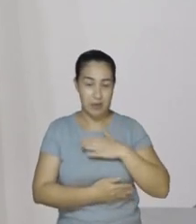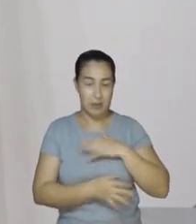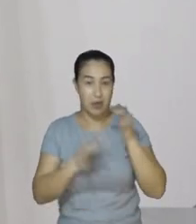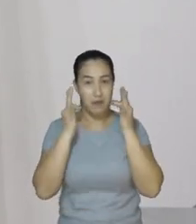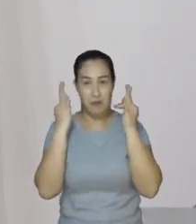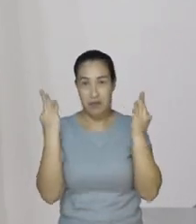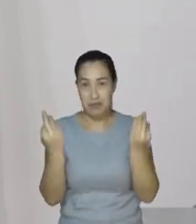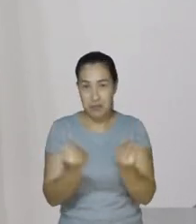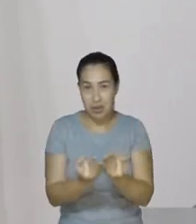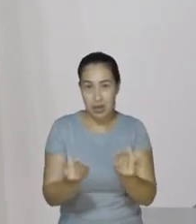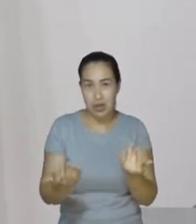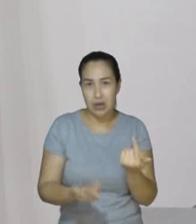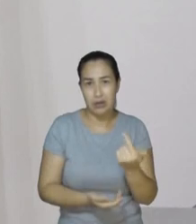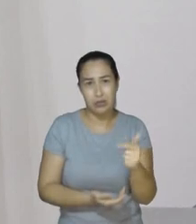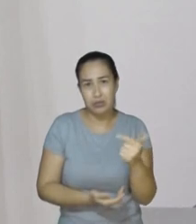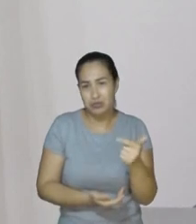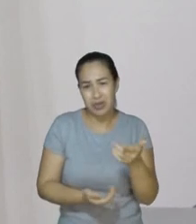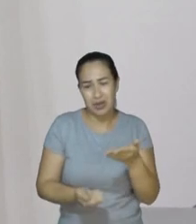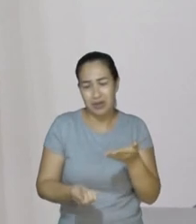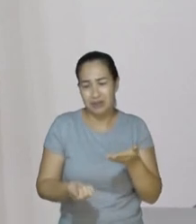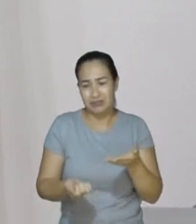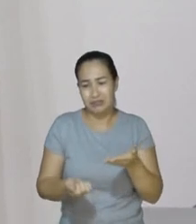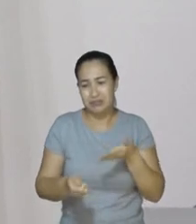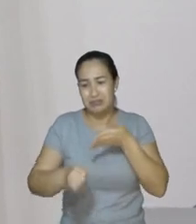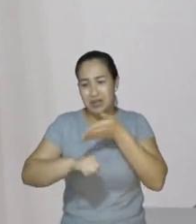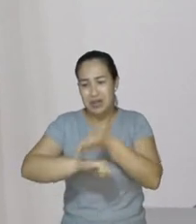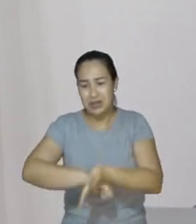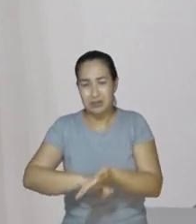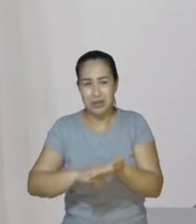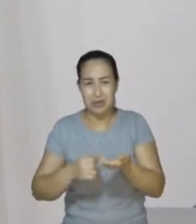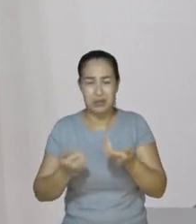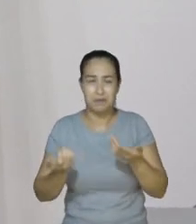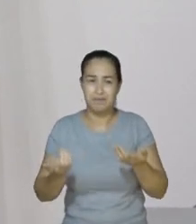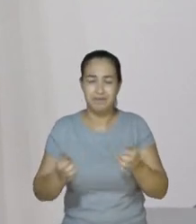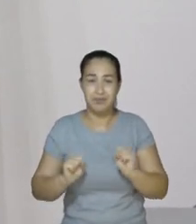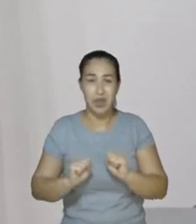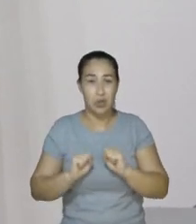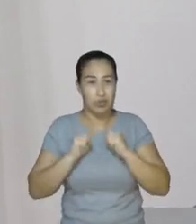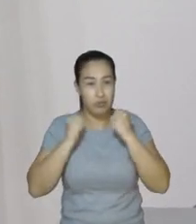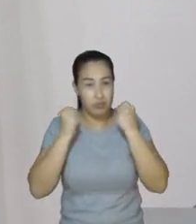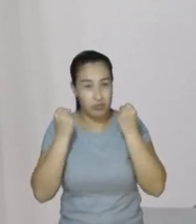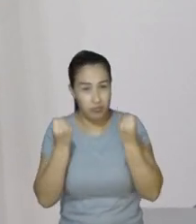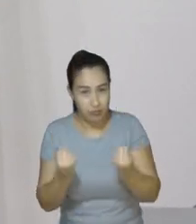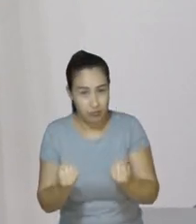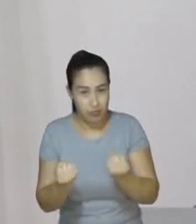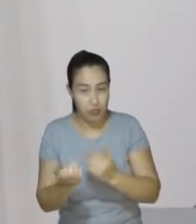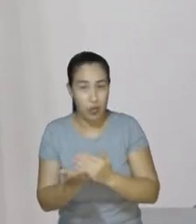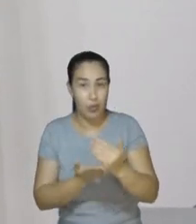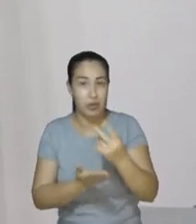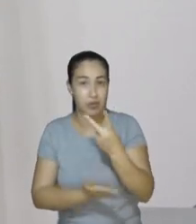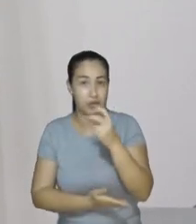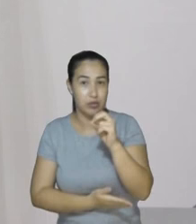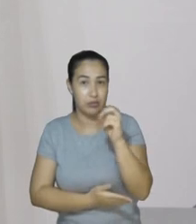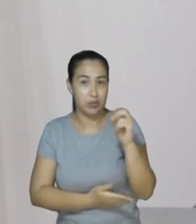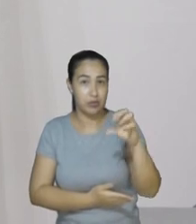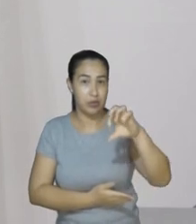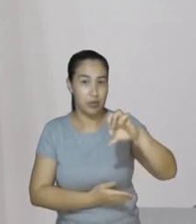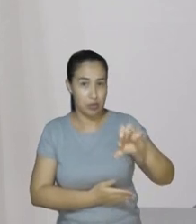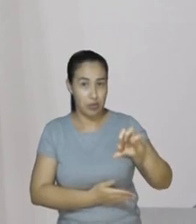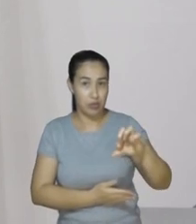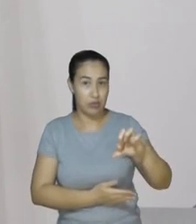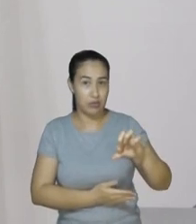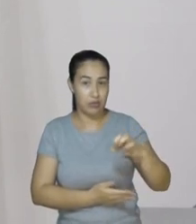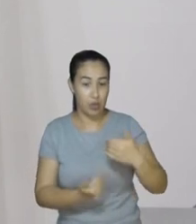eu tive algum envolvimento, mas eu quis fazer um enfrentamento. E, desde 2009, eu abri o primeiro centro de recuperação de